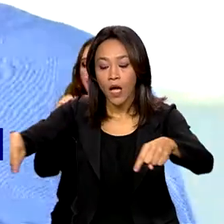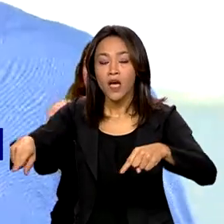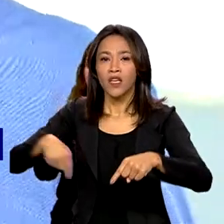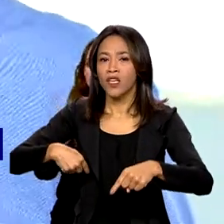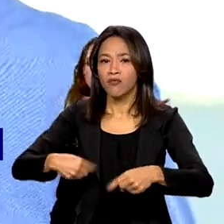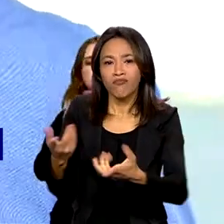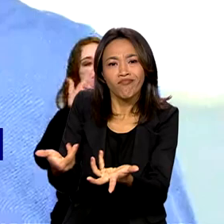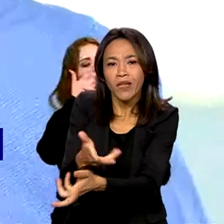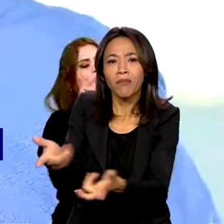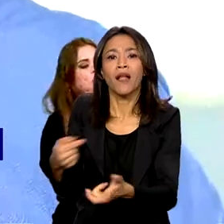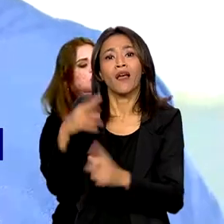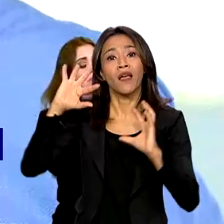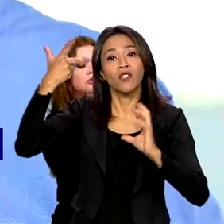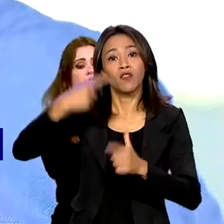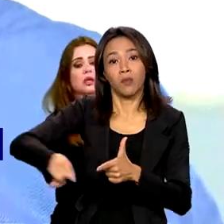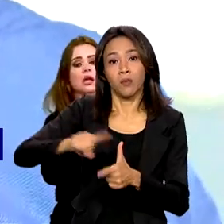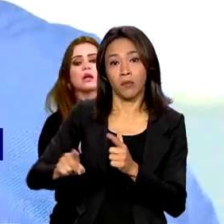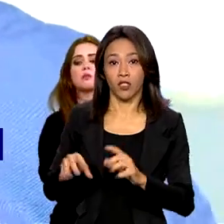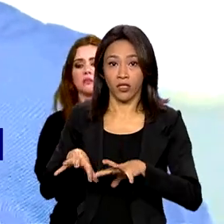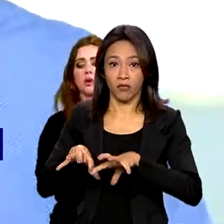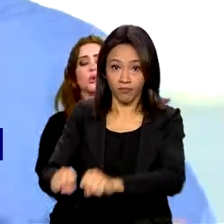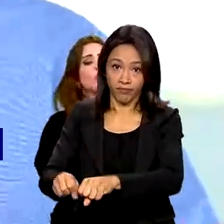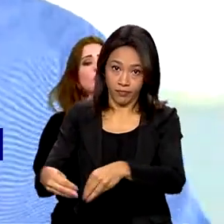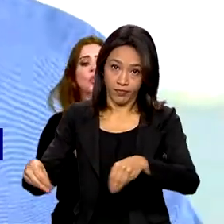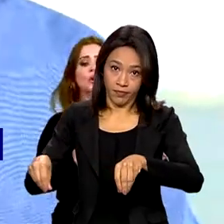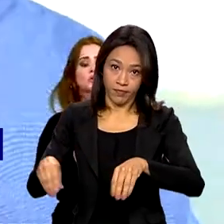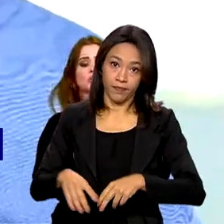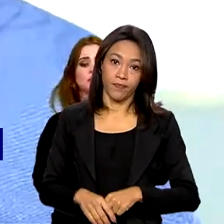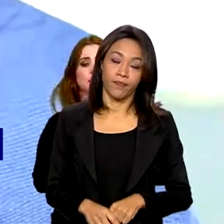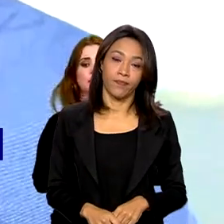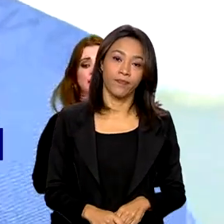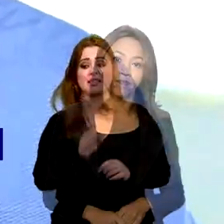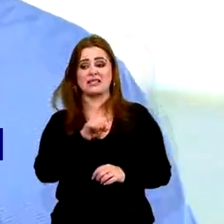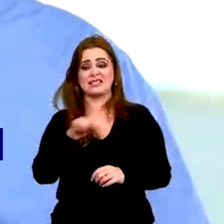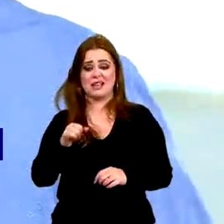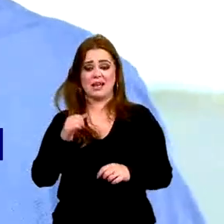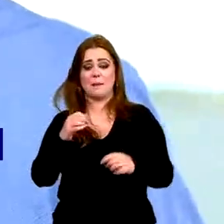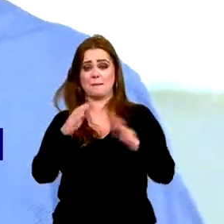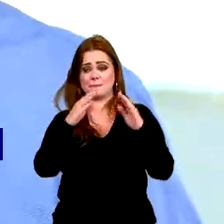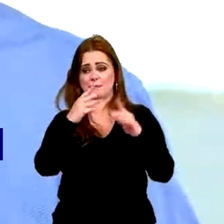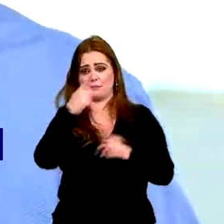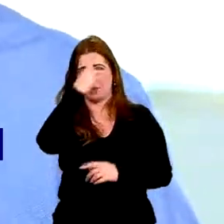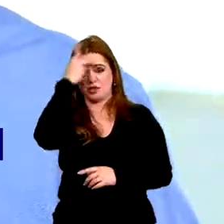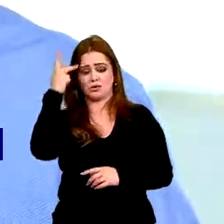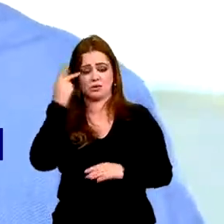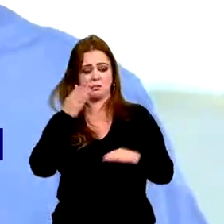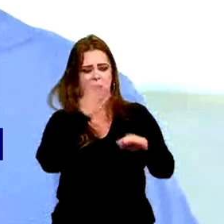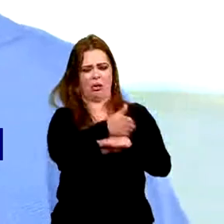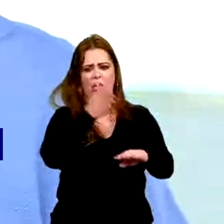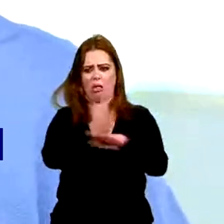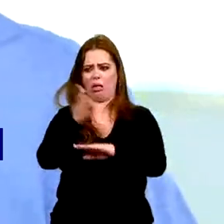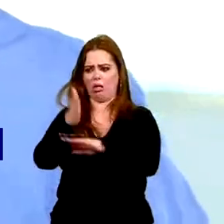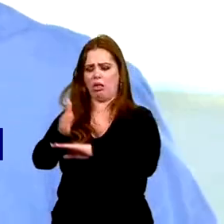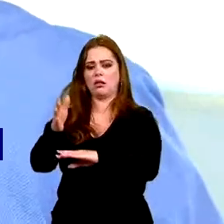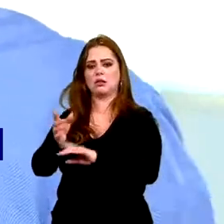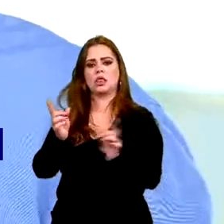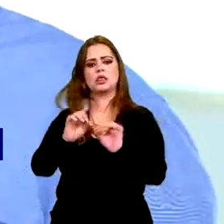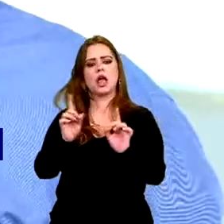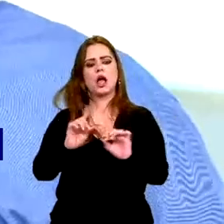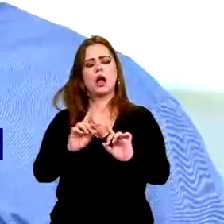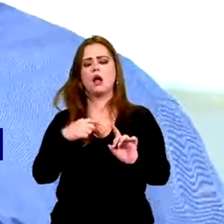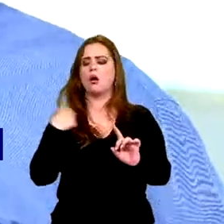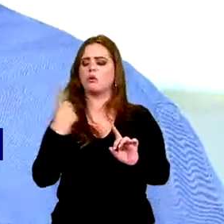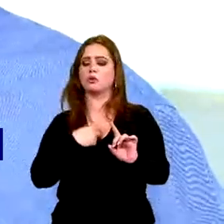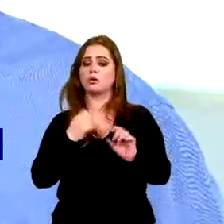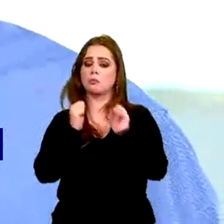terras no país oferece organiza organiza é ter uma novidade que eu não